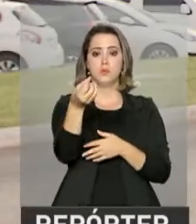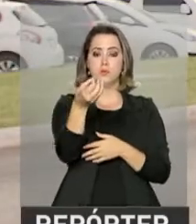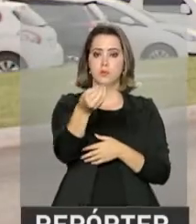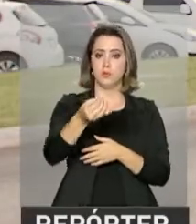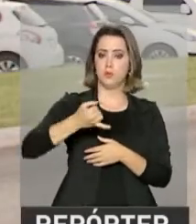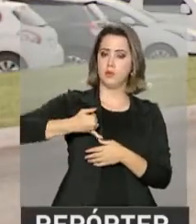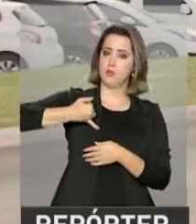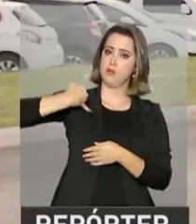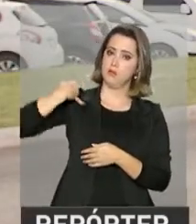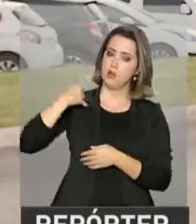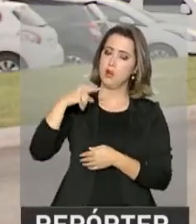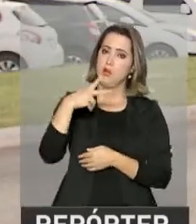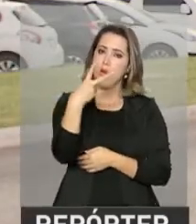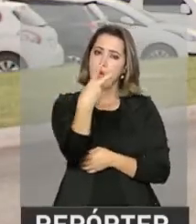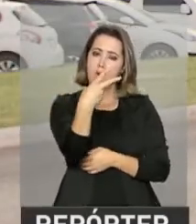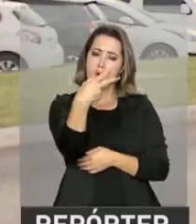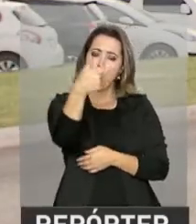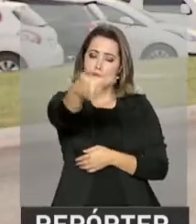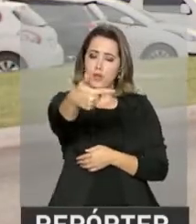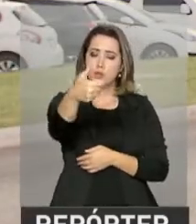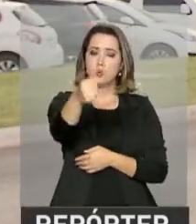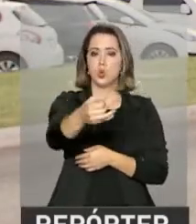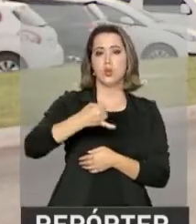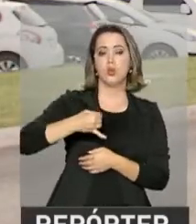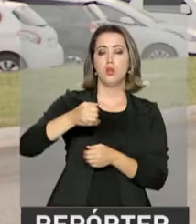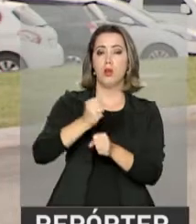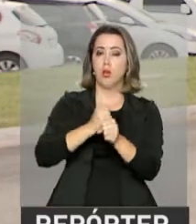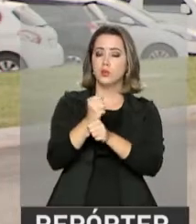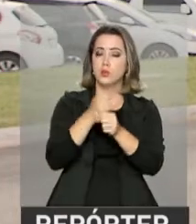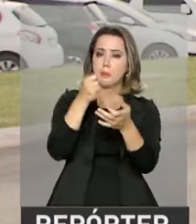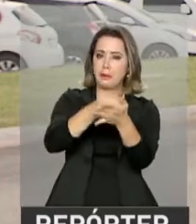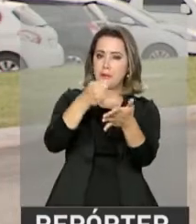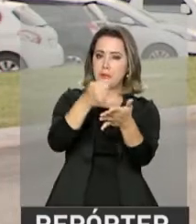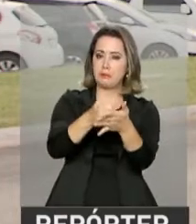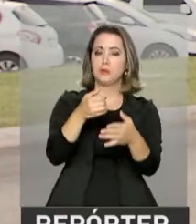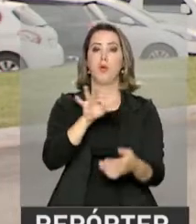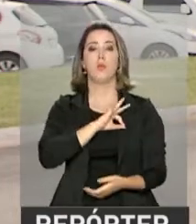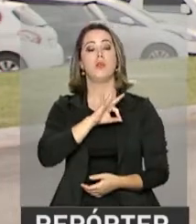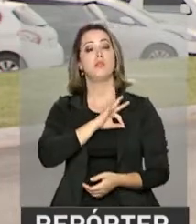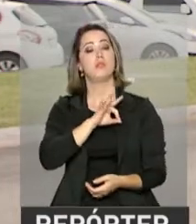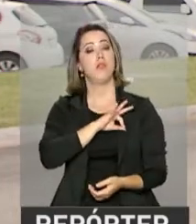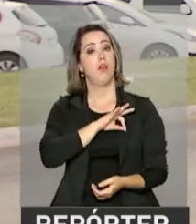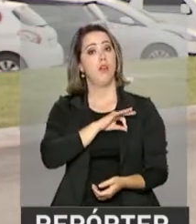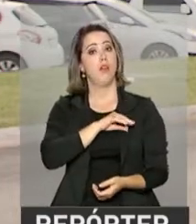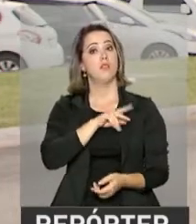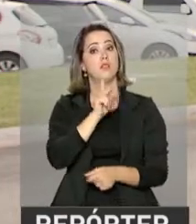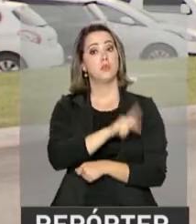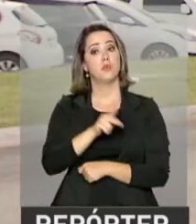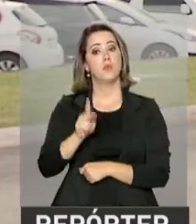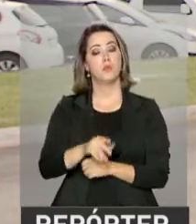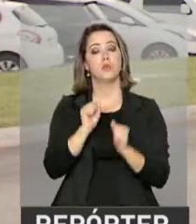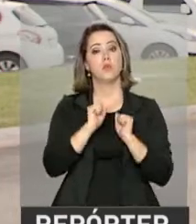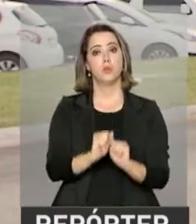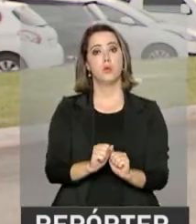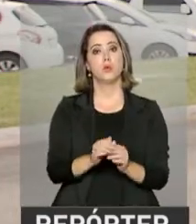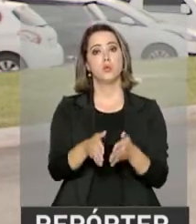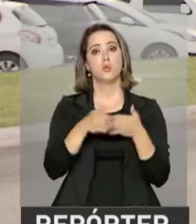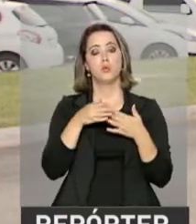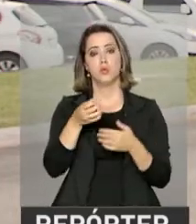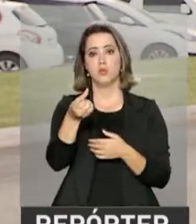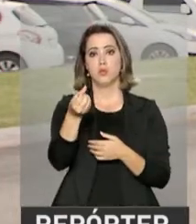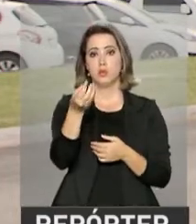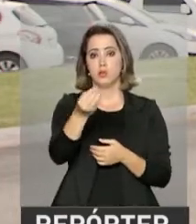de idade com 20 anos de contribuição já os policiais e professores poderão pedir a aposentadoria aos